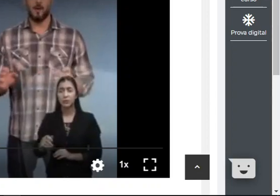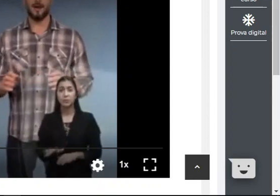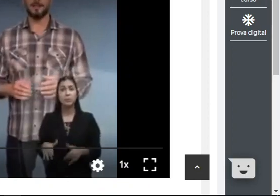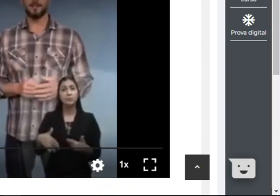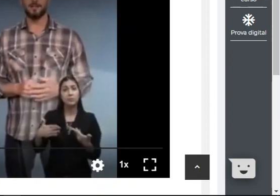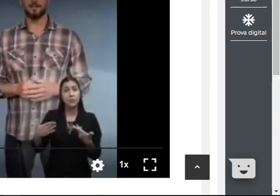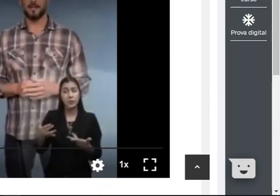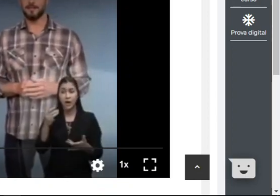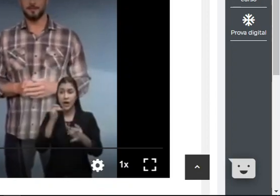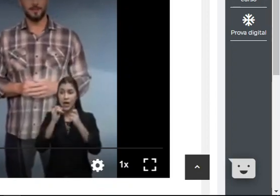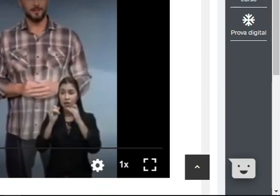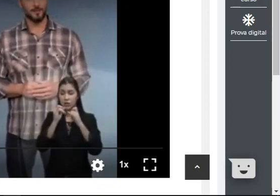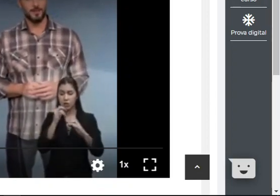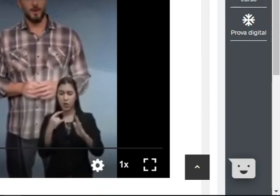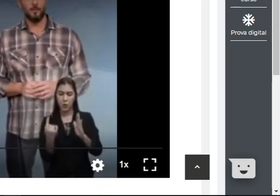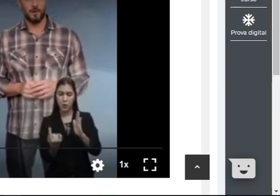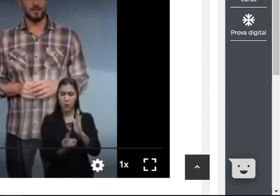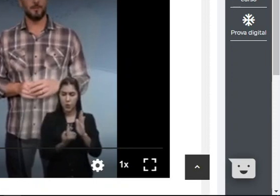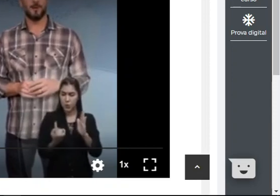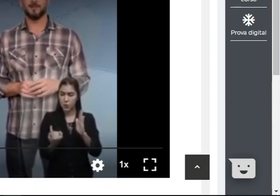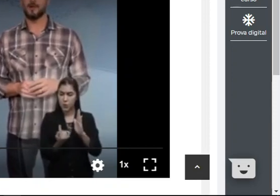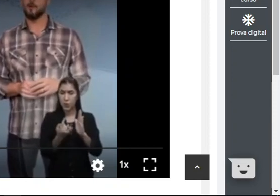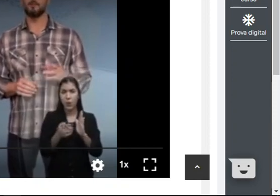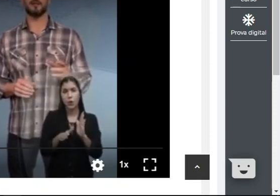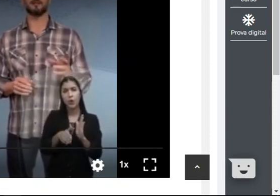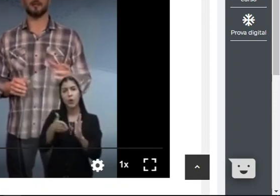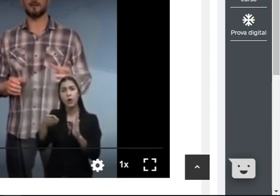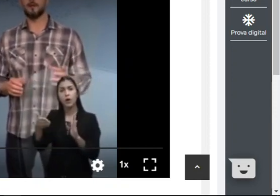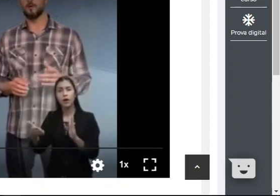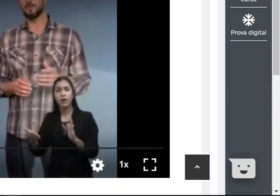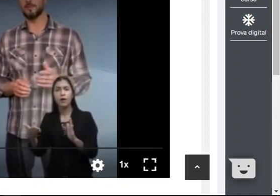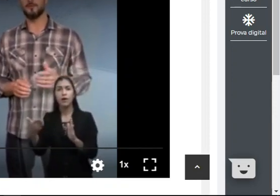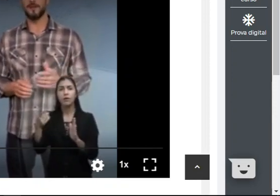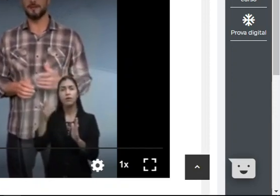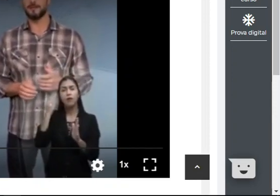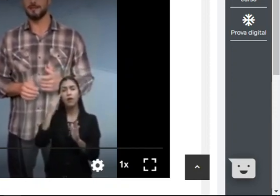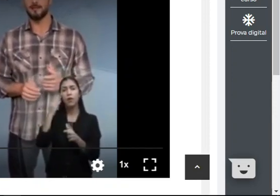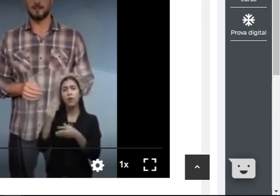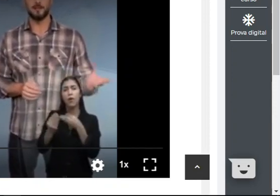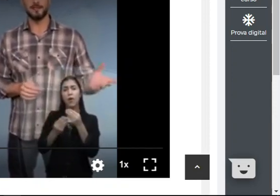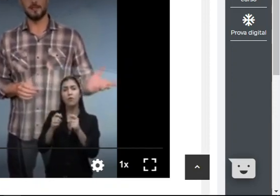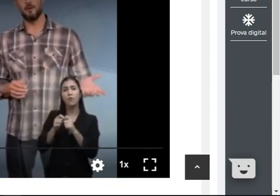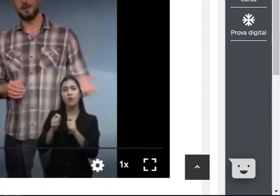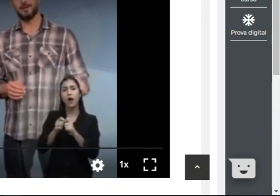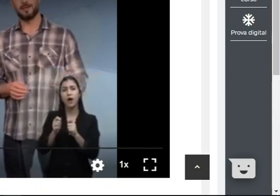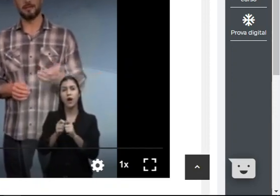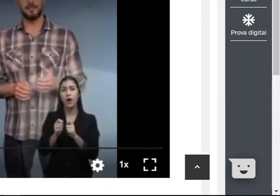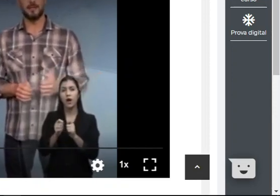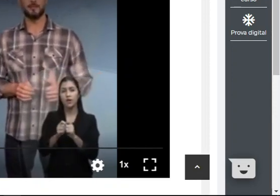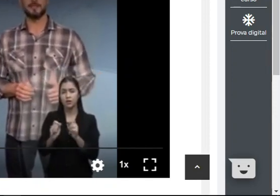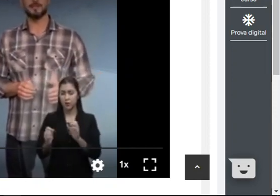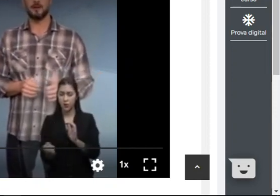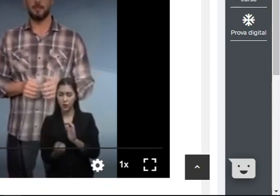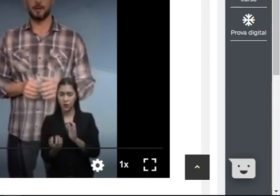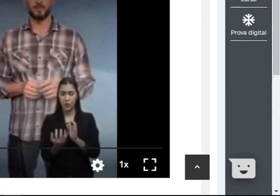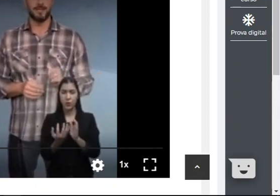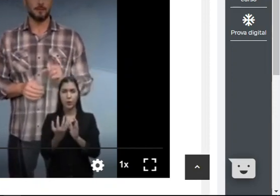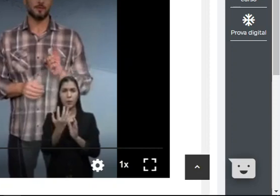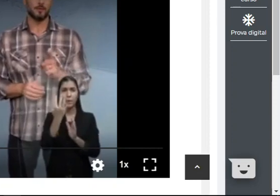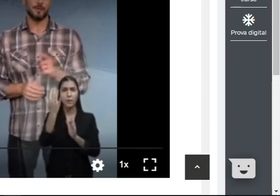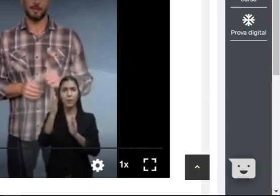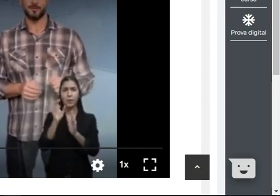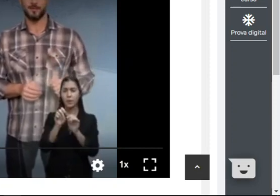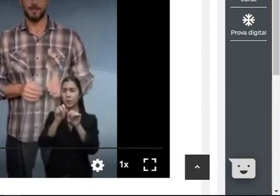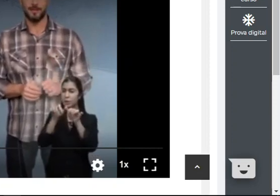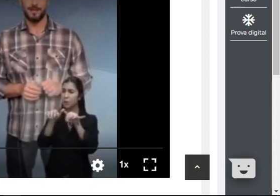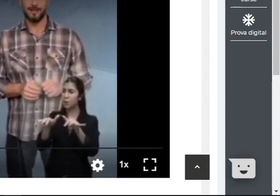Assim, com a energia gerada nos rios, o próximo passo é compreender como são feitas a transmissão e a distribuição para os